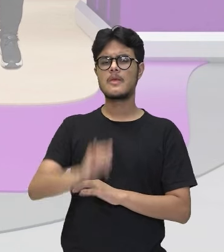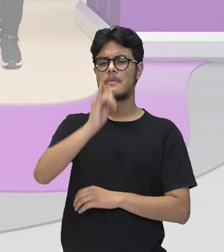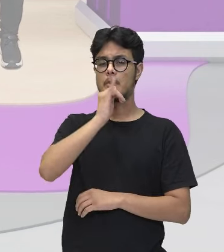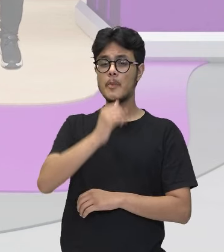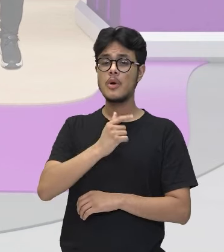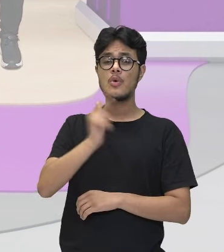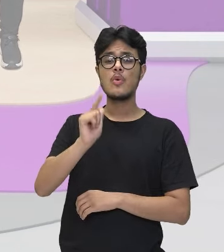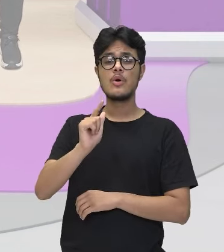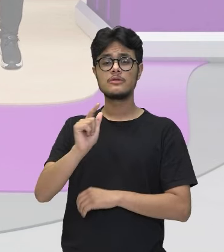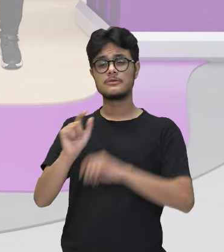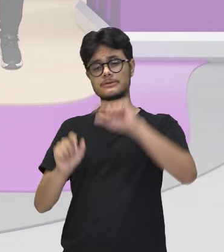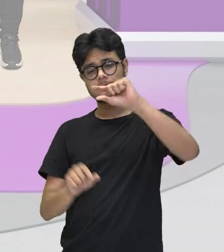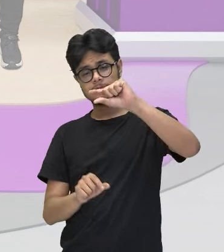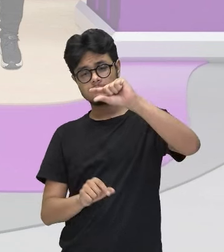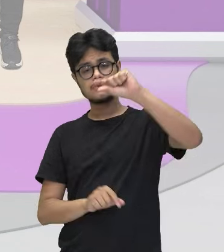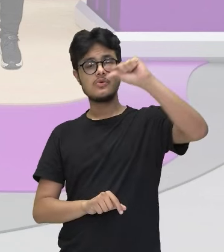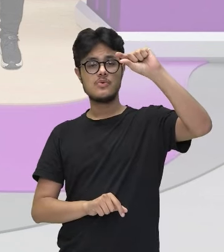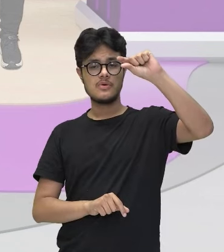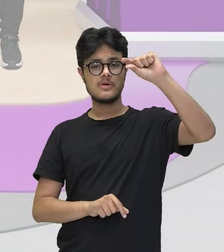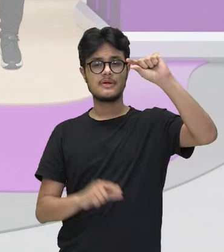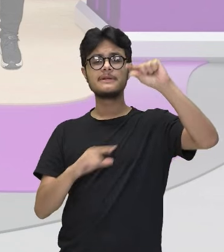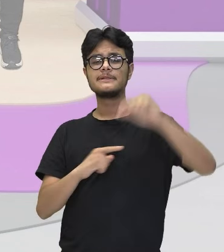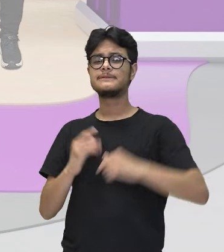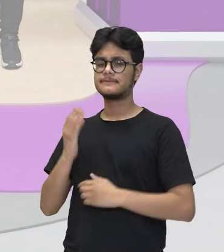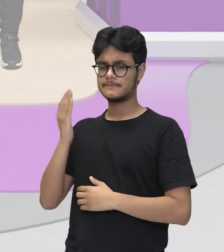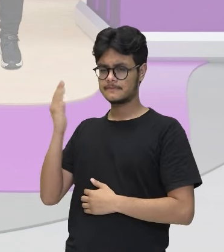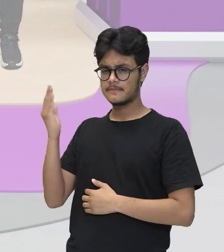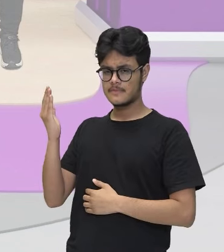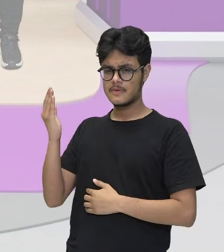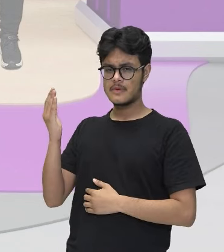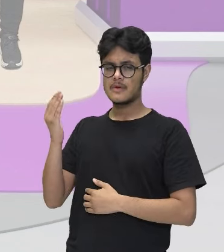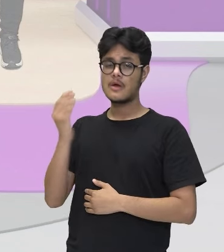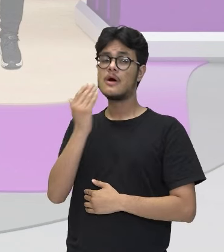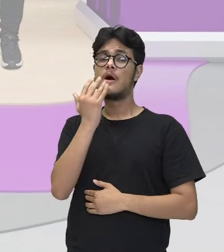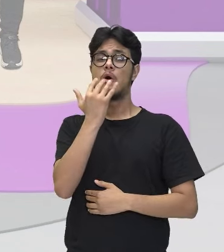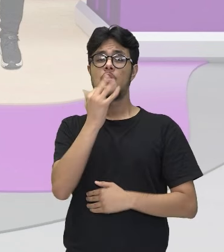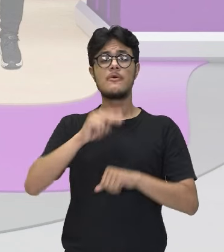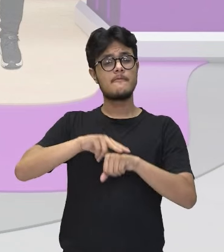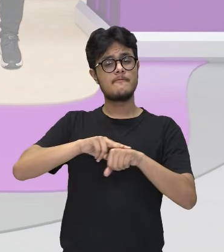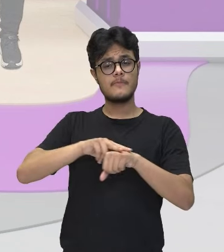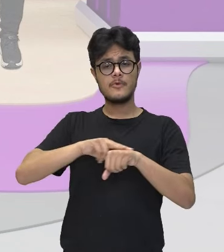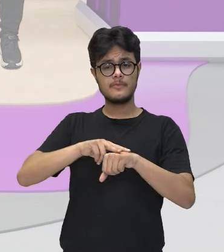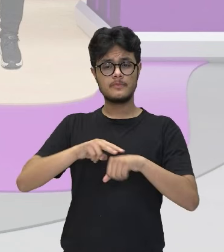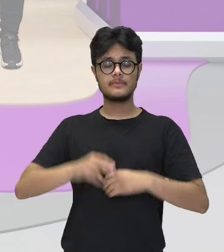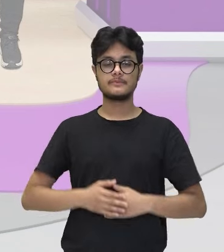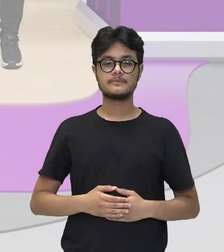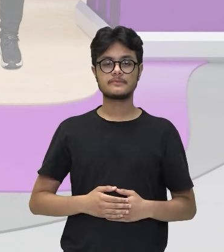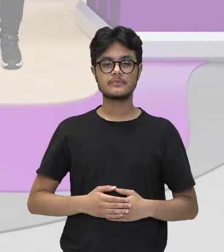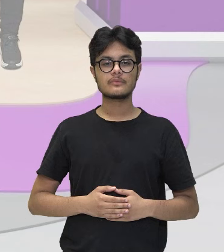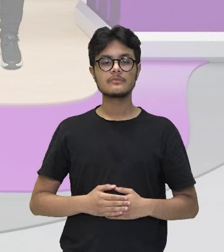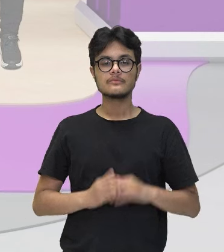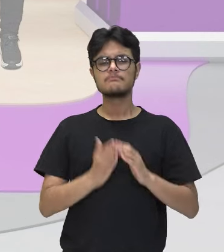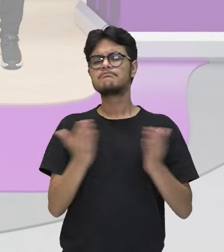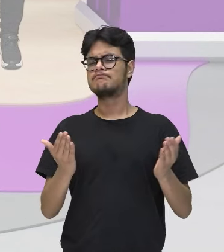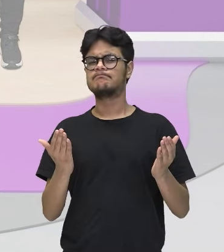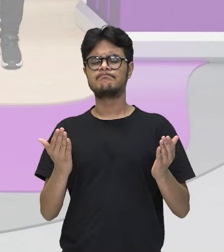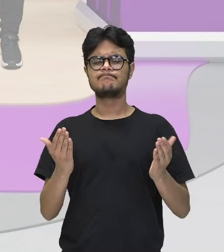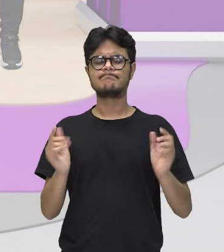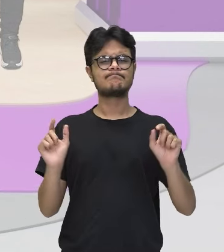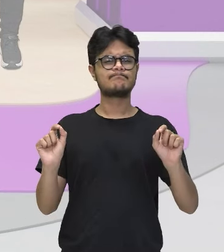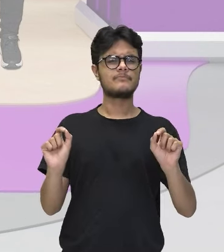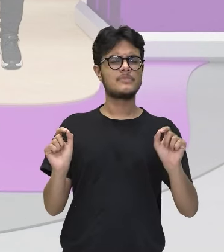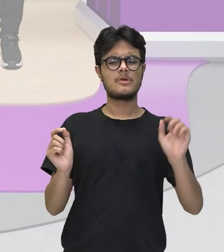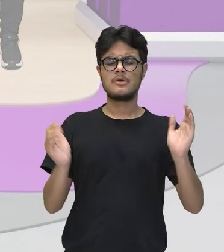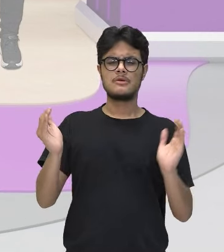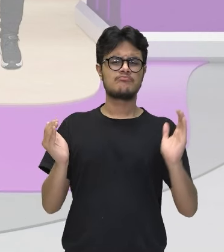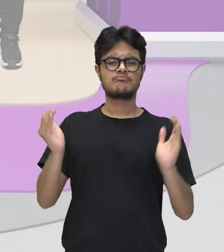no outro cateto, e vai gerar aquela projeção que está de verde ali. Então, qual é a relação que a gente pode tirar daí? A